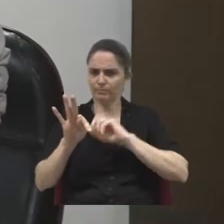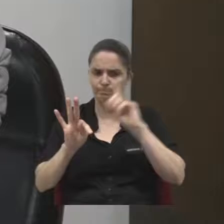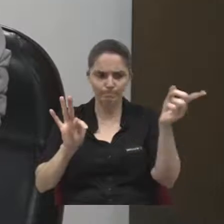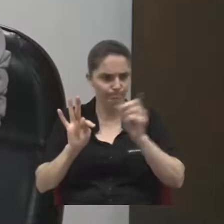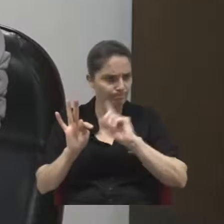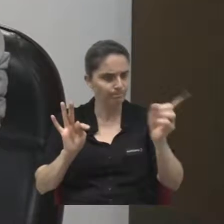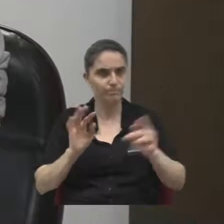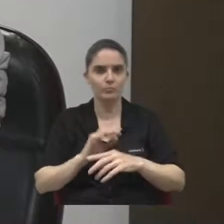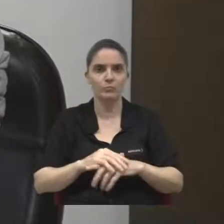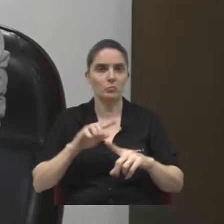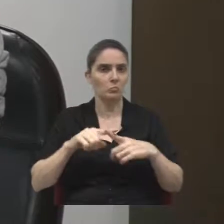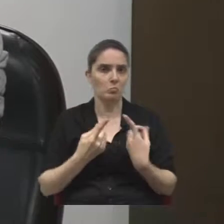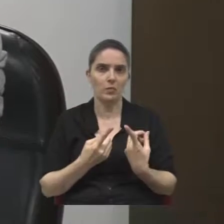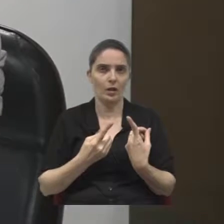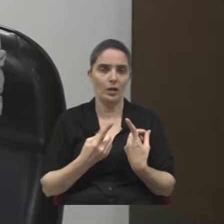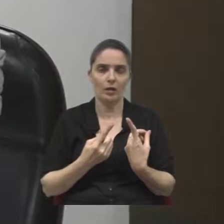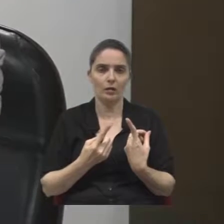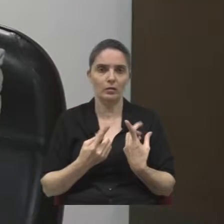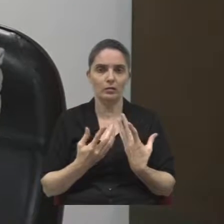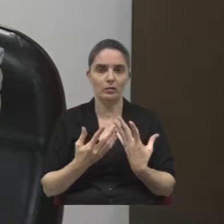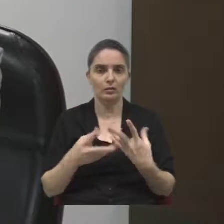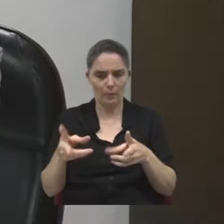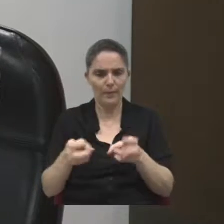cega ao olhar